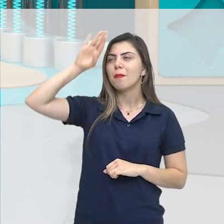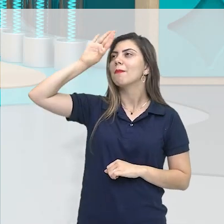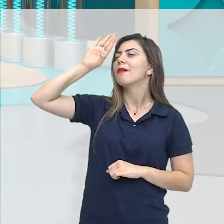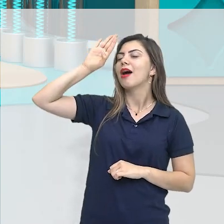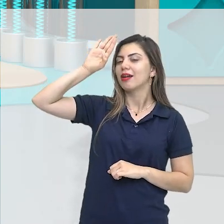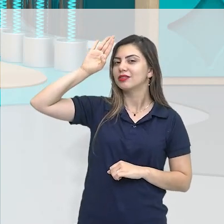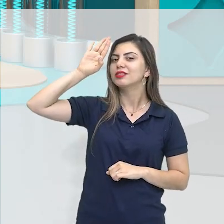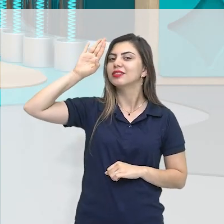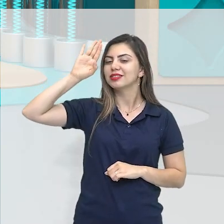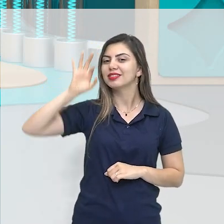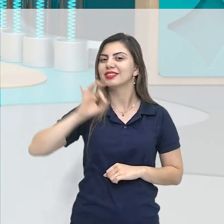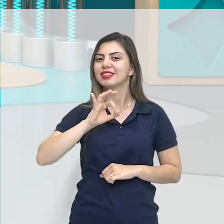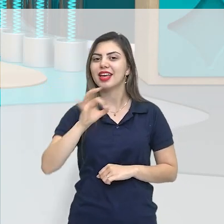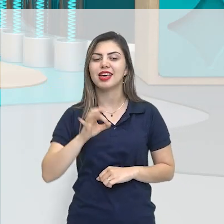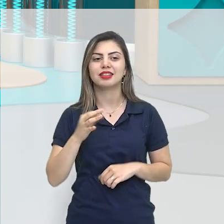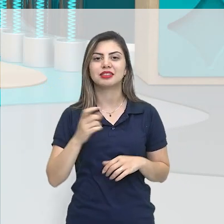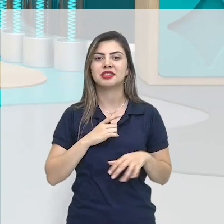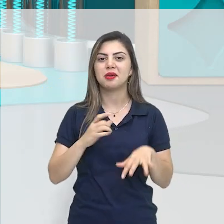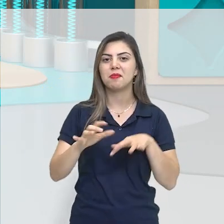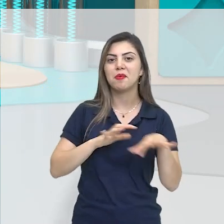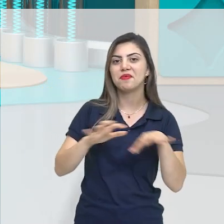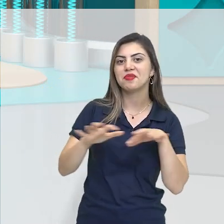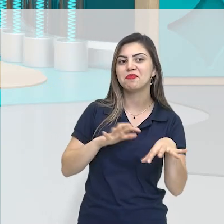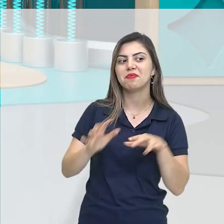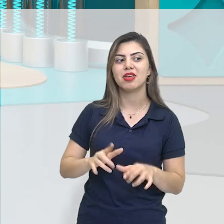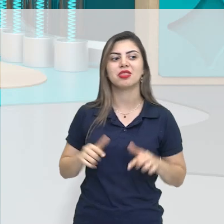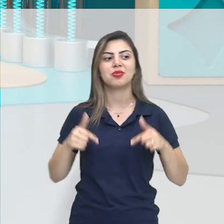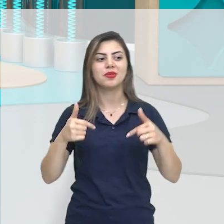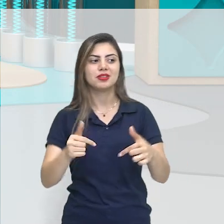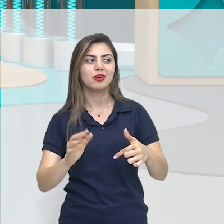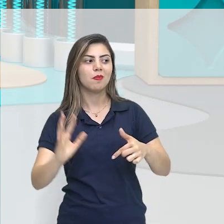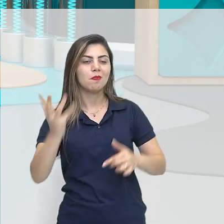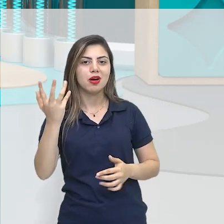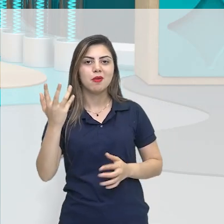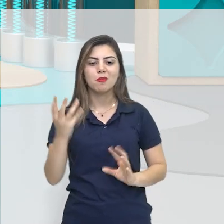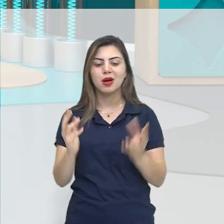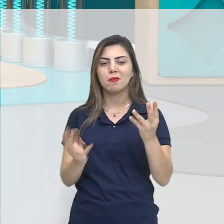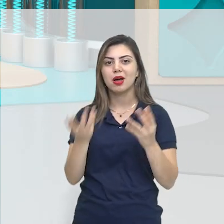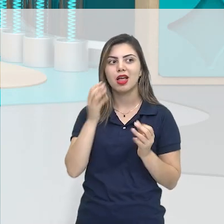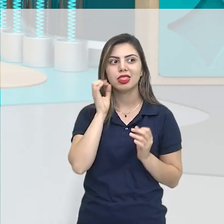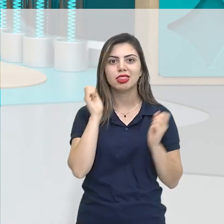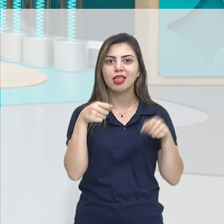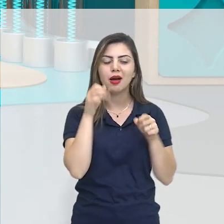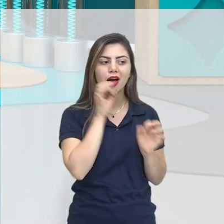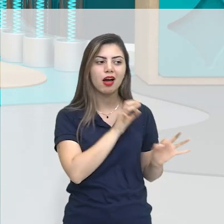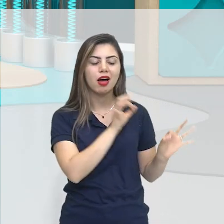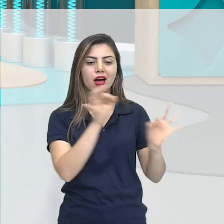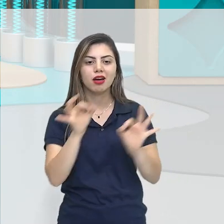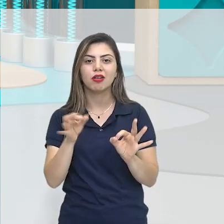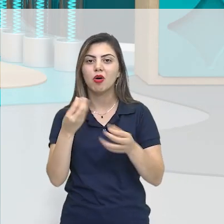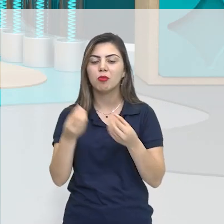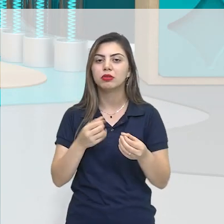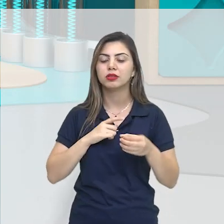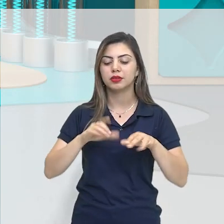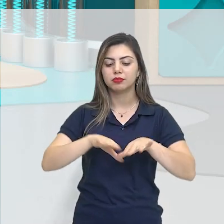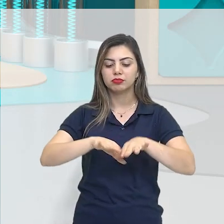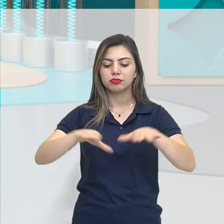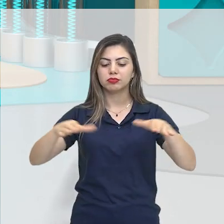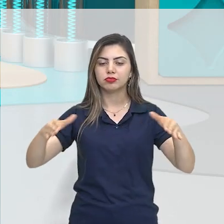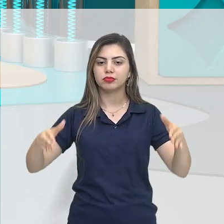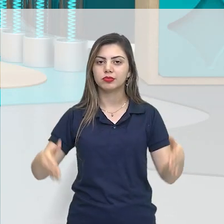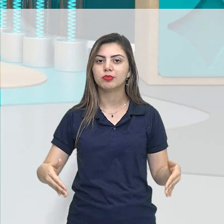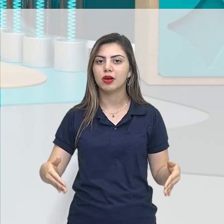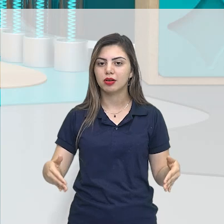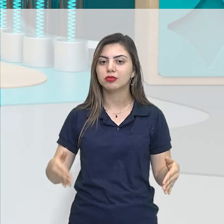dramática, de uma forma mais agitada, que tem movimento, que tem ação, né? Então, geralmente eles fazem em palco, né,